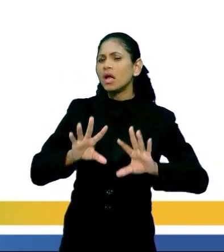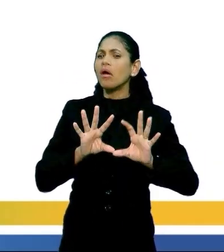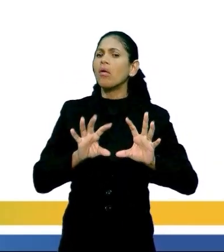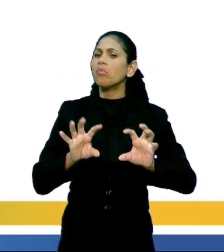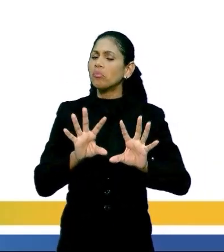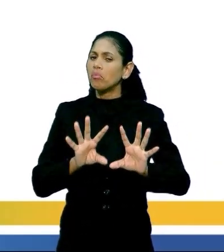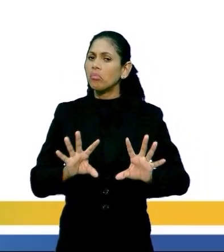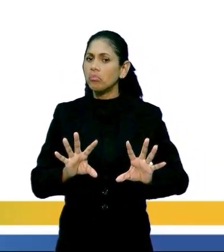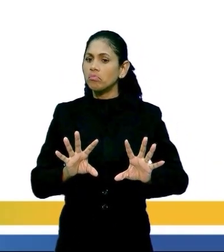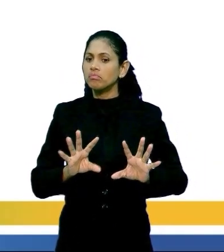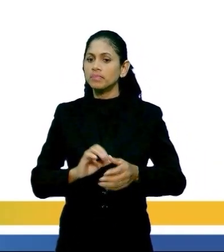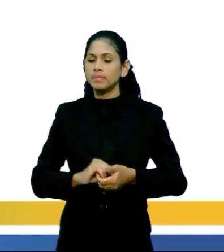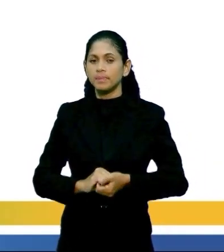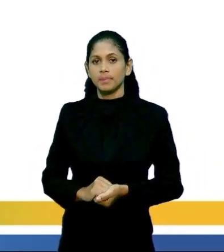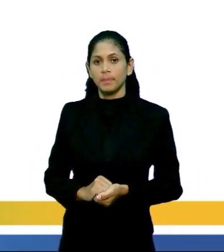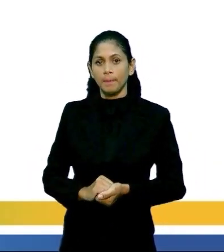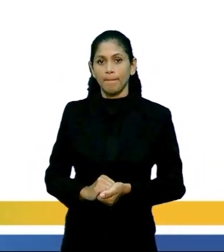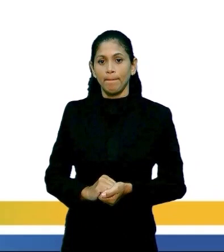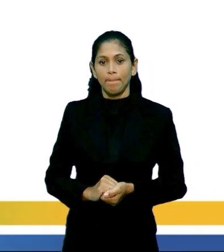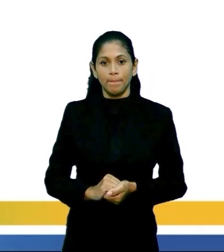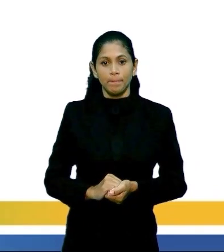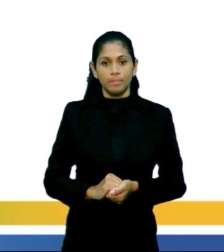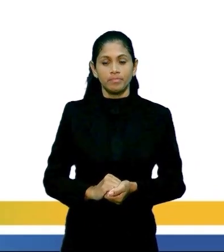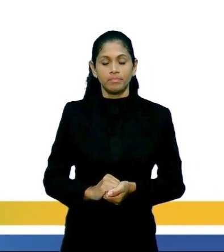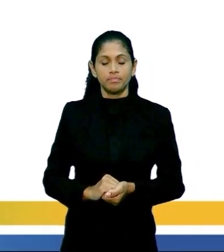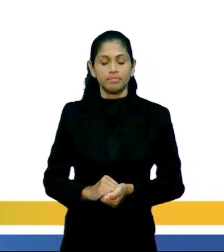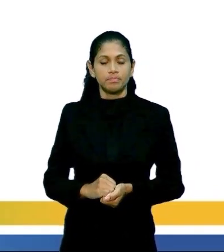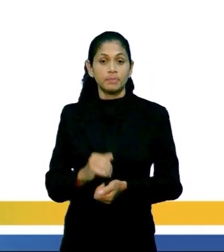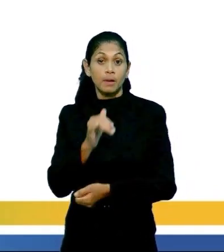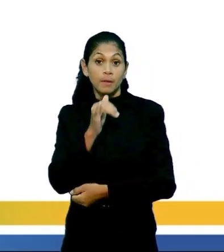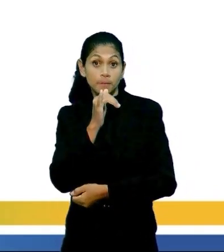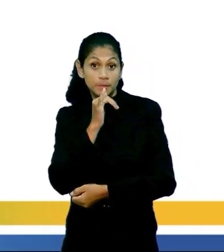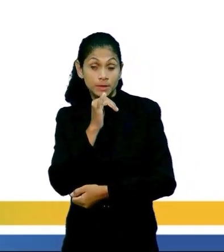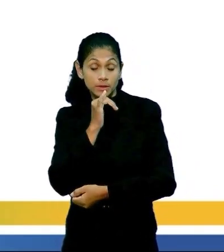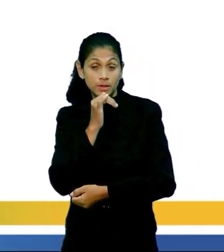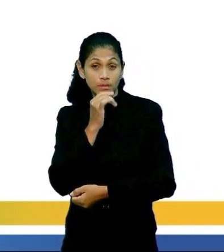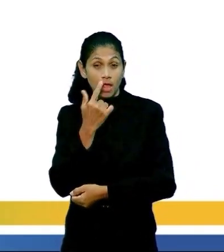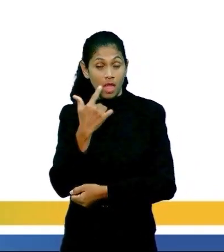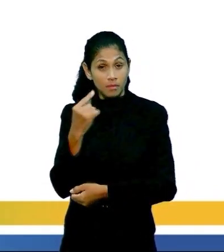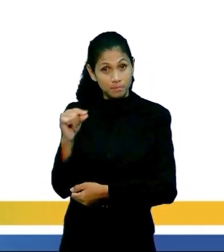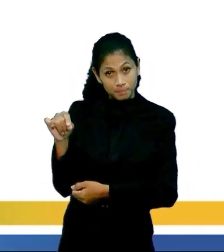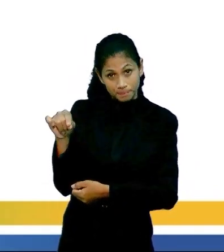nisso? Porque, por exemplo, que o sal,